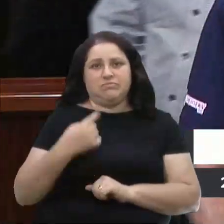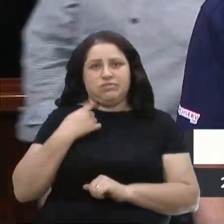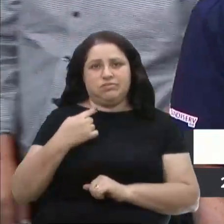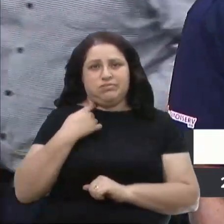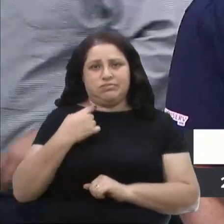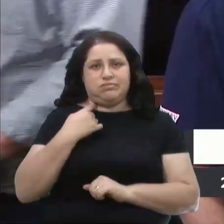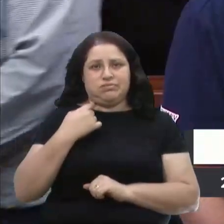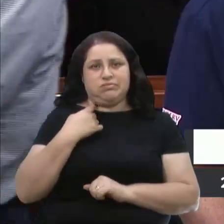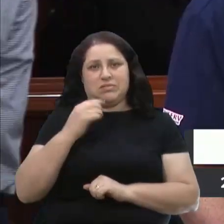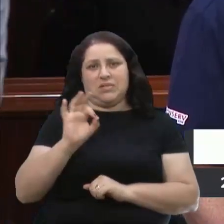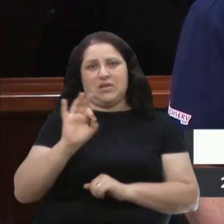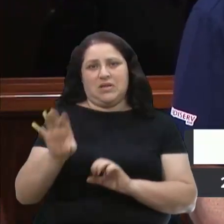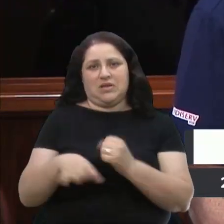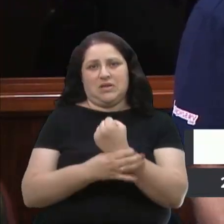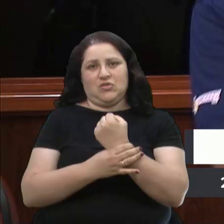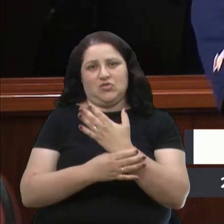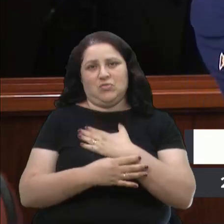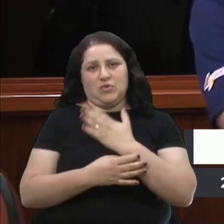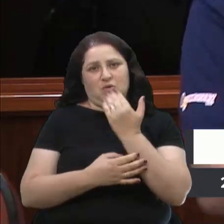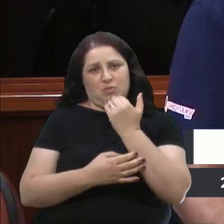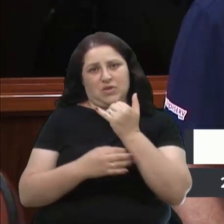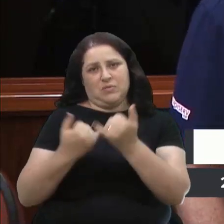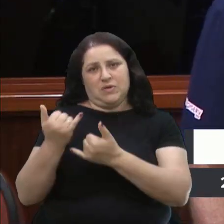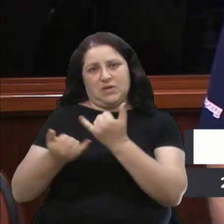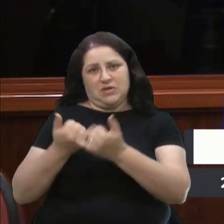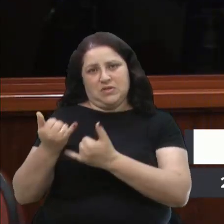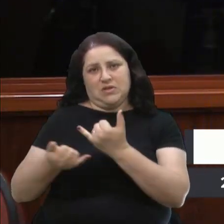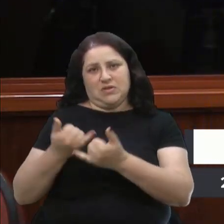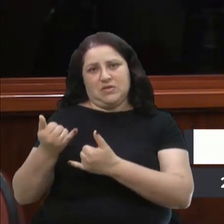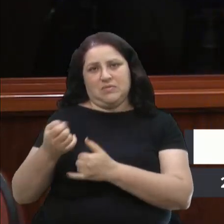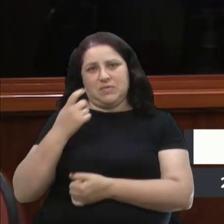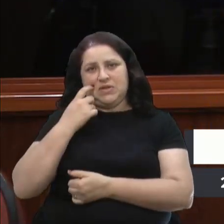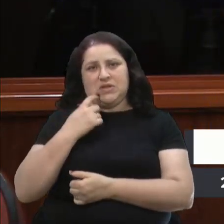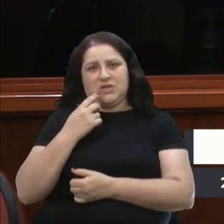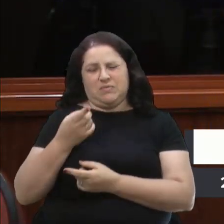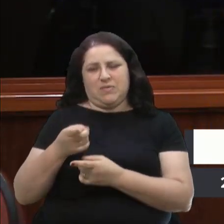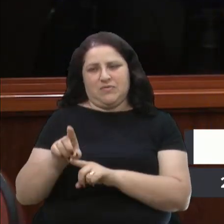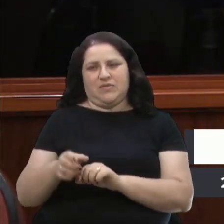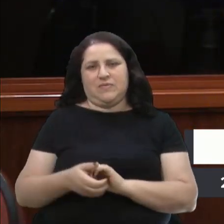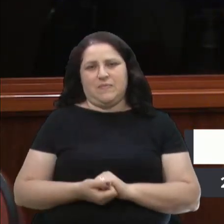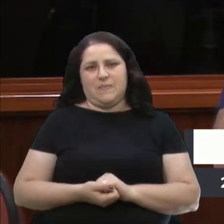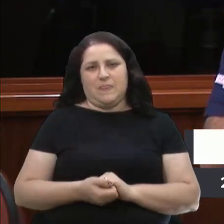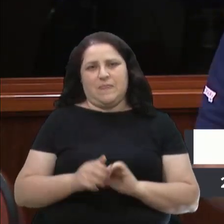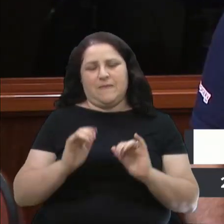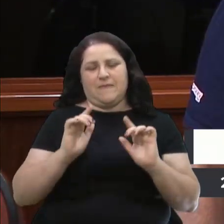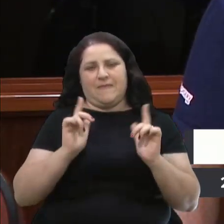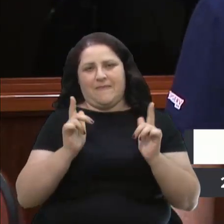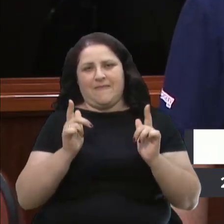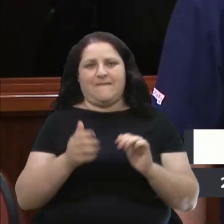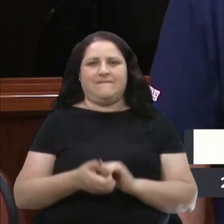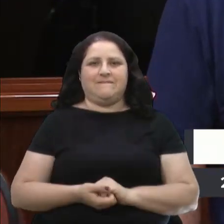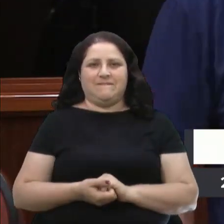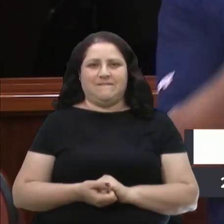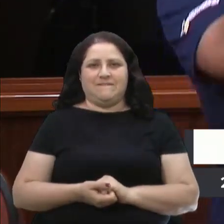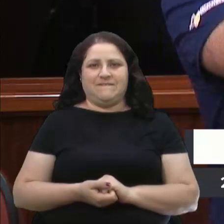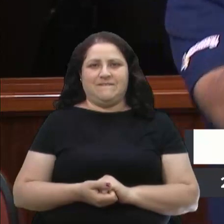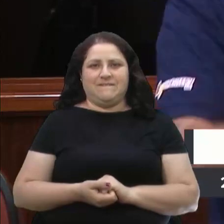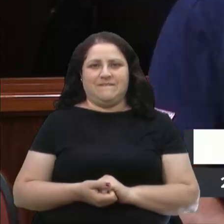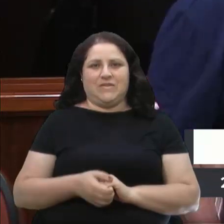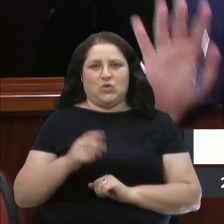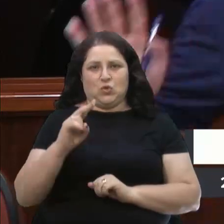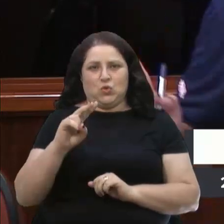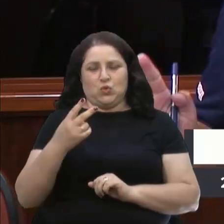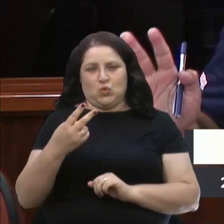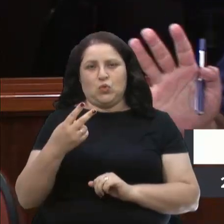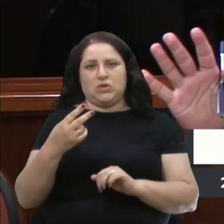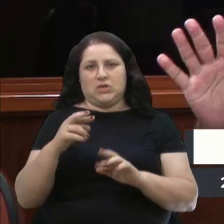né? Não garantiu o nosso almoço. Uma brincadeira, vereador Wagner Petrini, só para descontrair. Mas vamos para as 2 reuniões. A mais